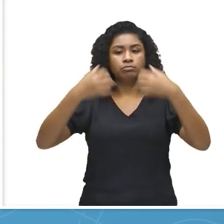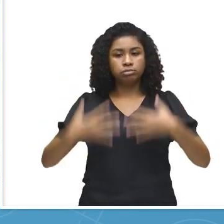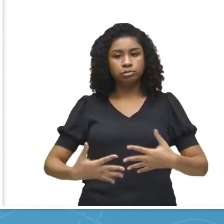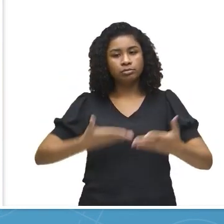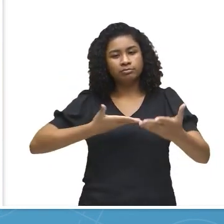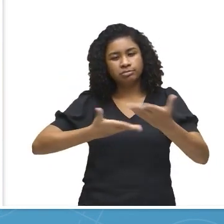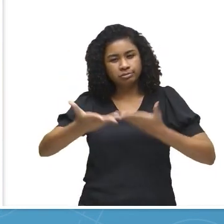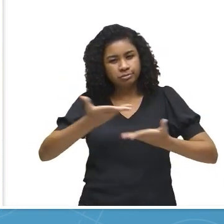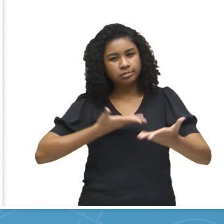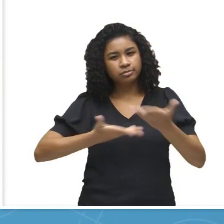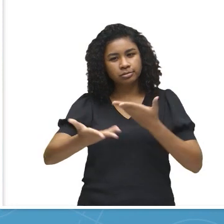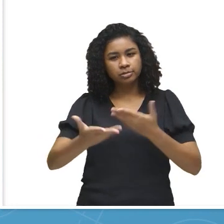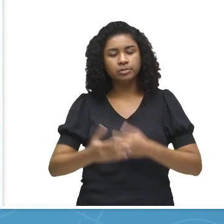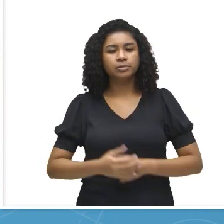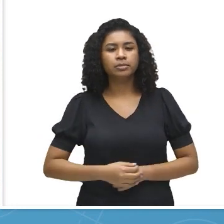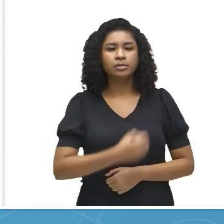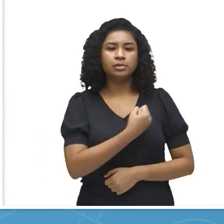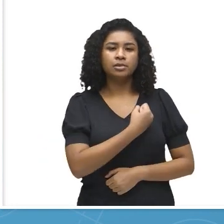no quadro.